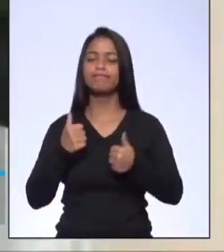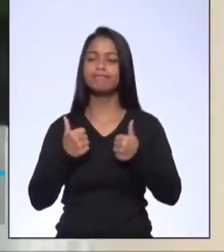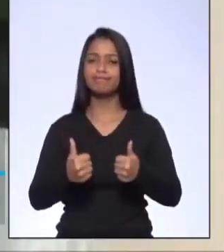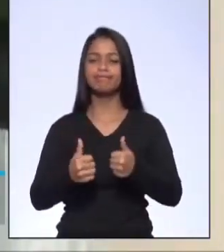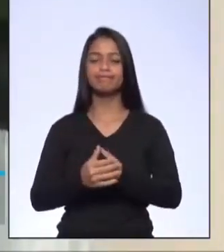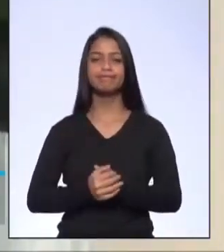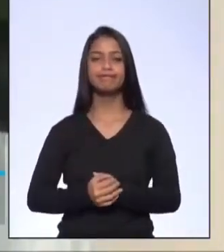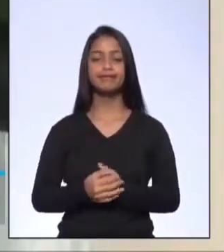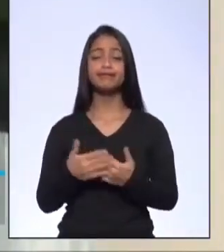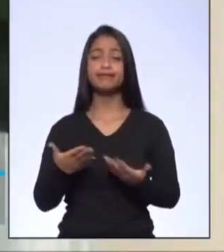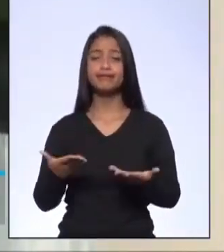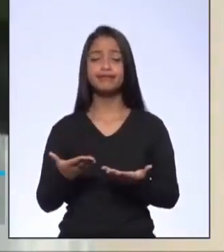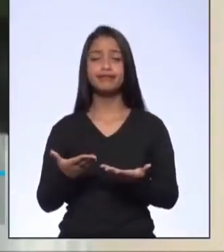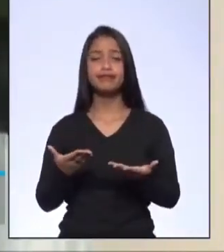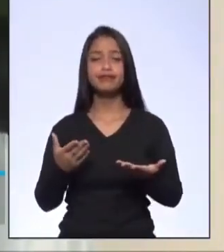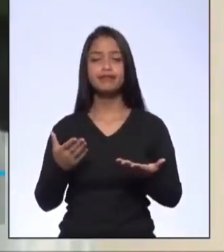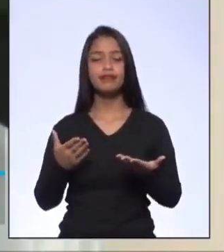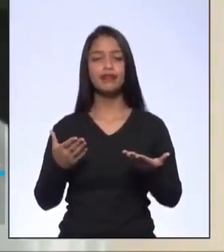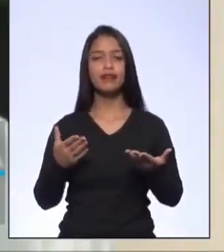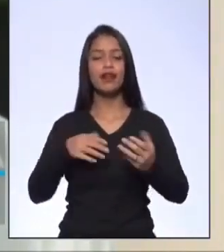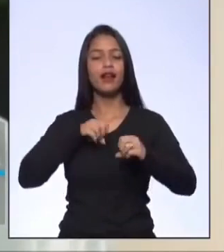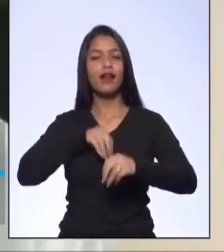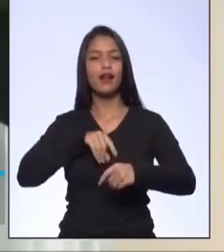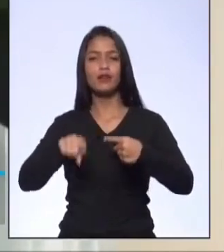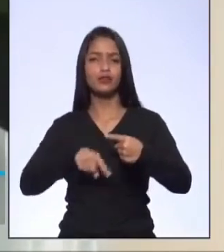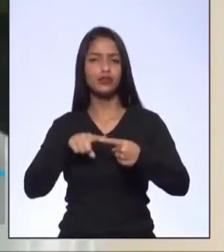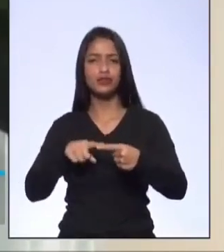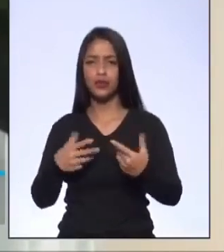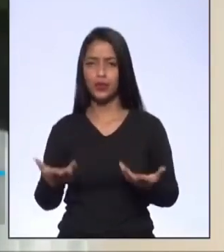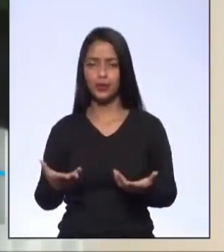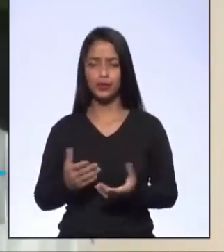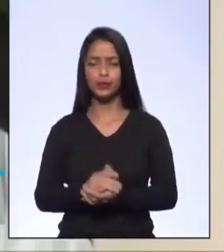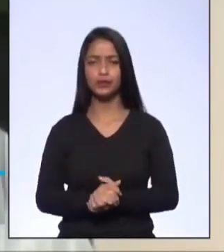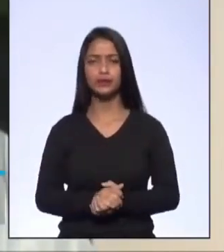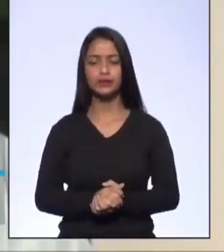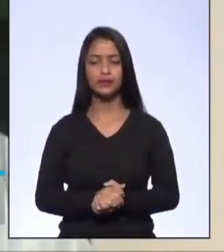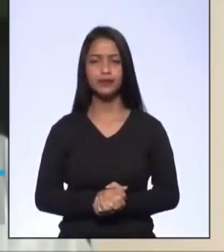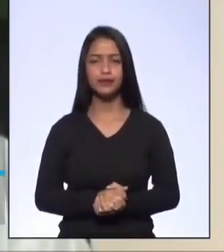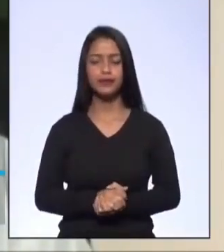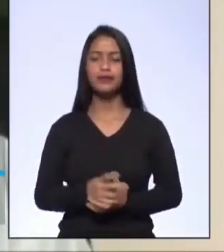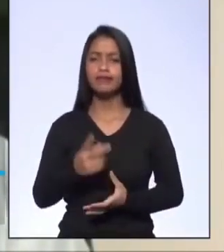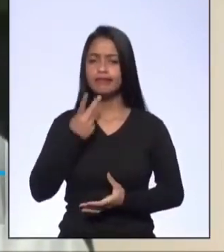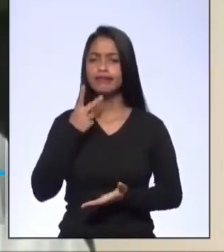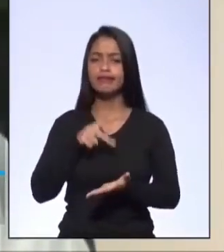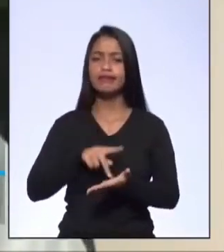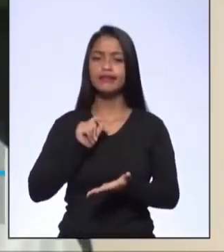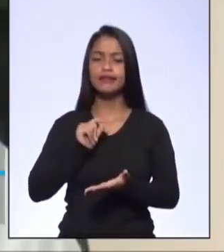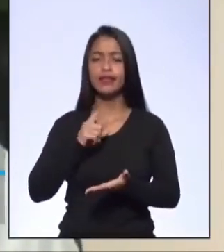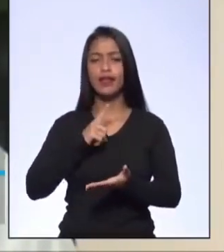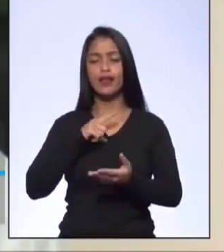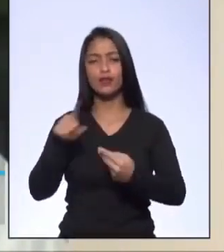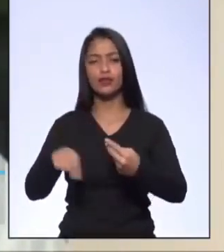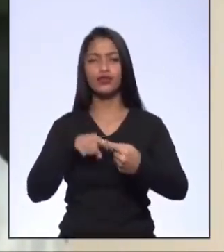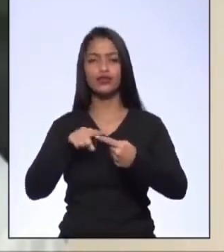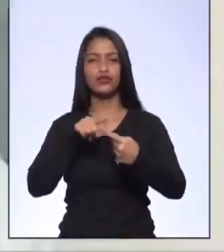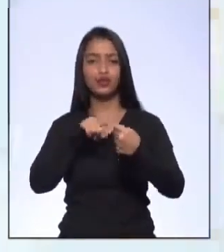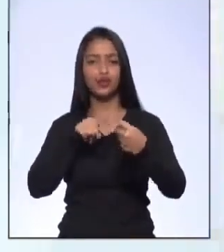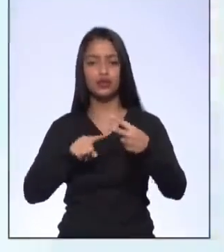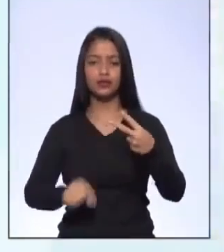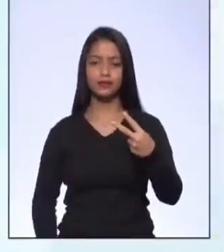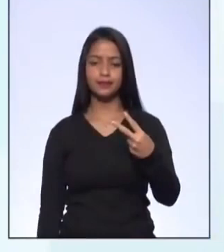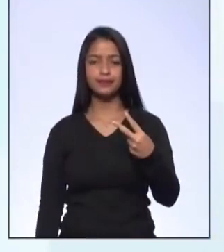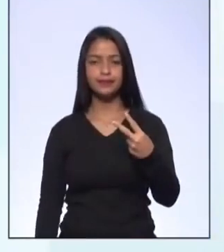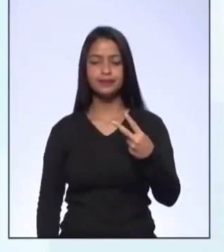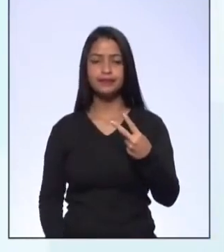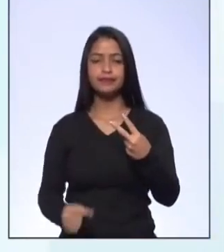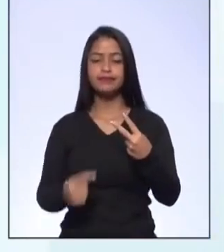Qual que é, então, o objetivo desta aula? Tá? Na verdade, eu coloquei aí para vocês dois objetivos, tá?